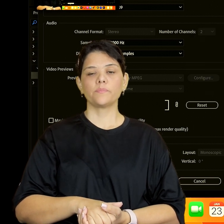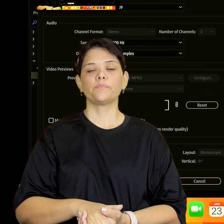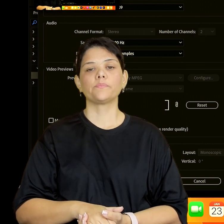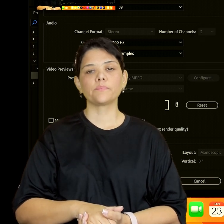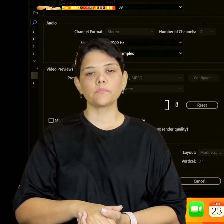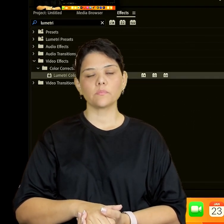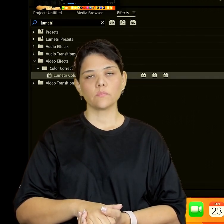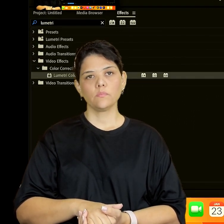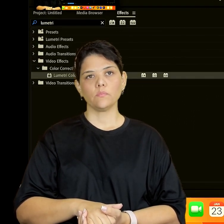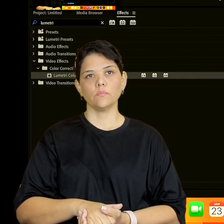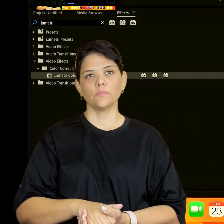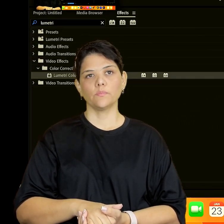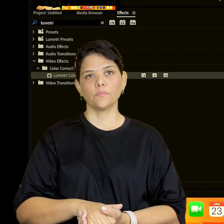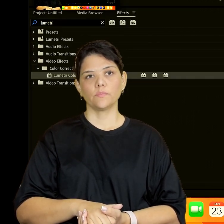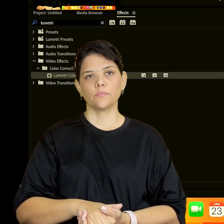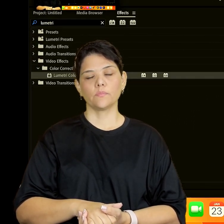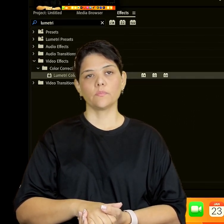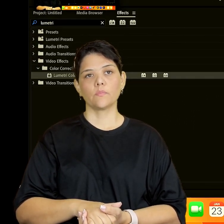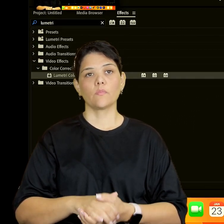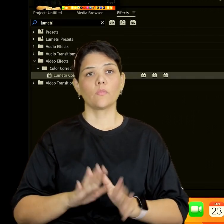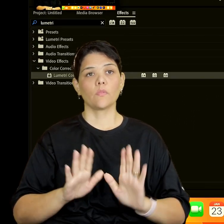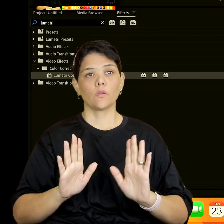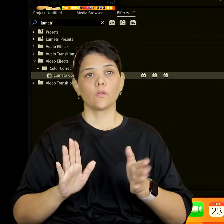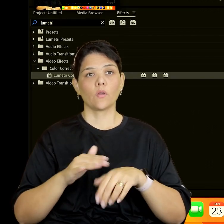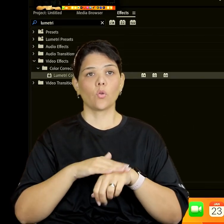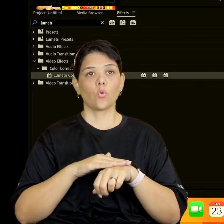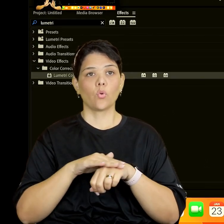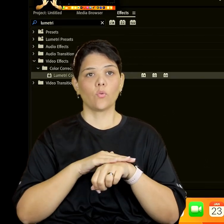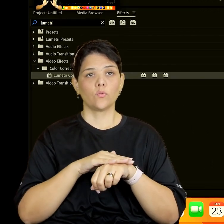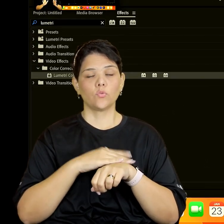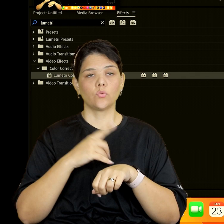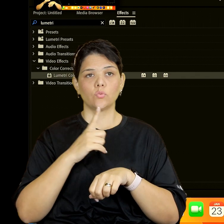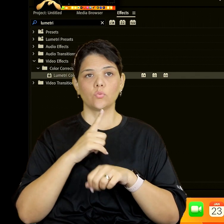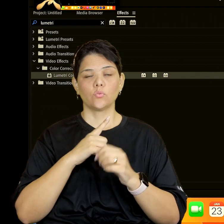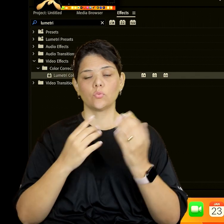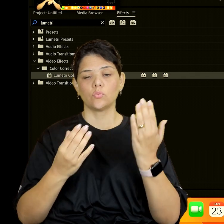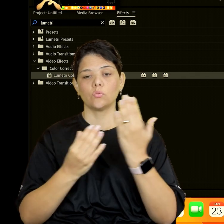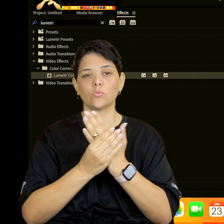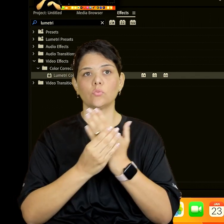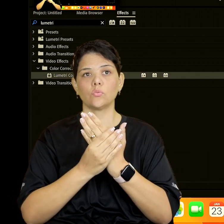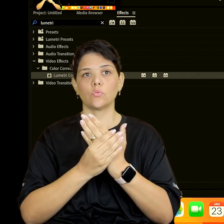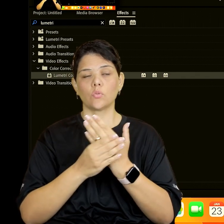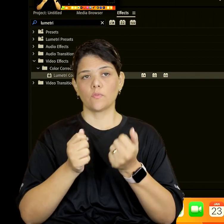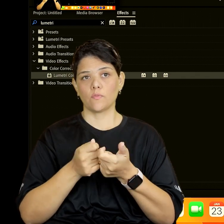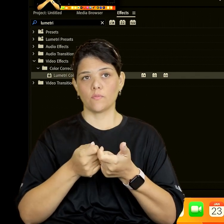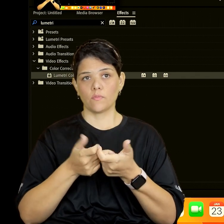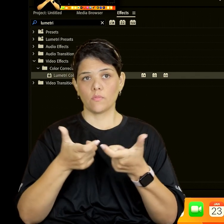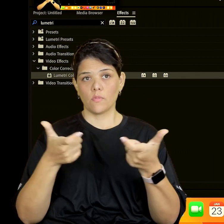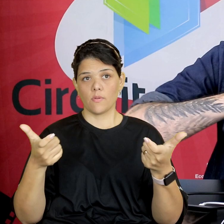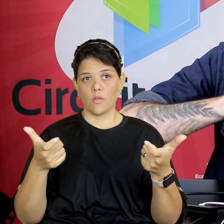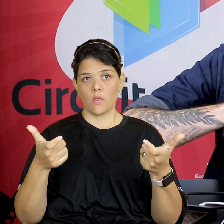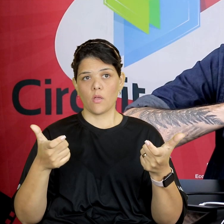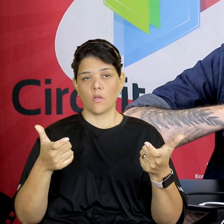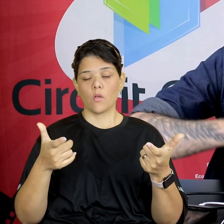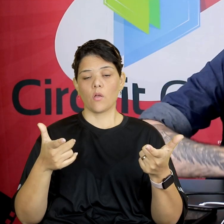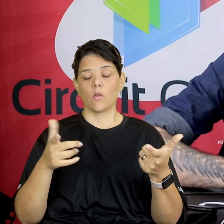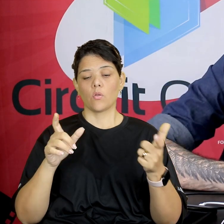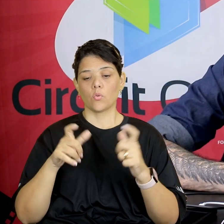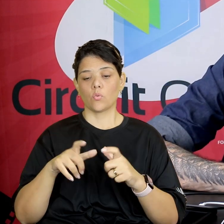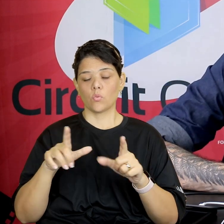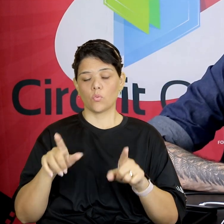Ok. Ó, aquilo que a gente conversou. Eu tenho um arquivo maior num espaço